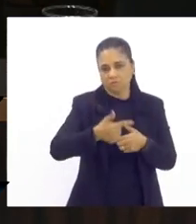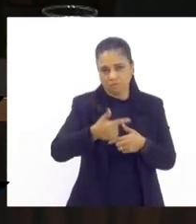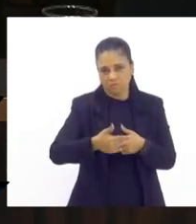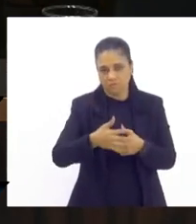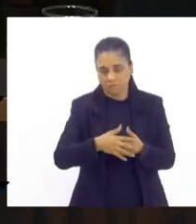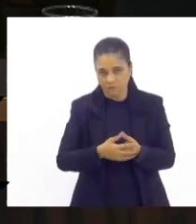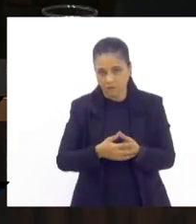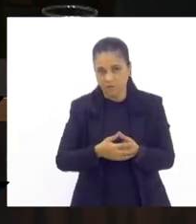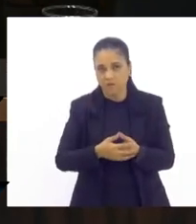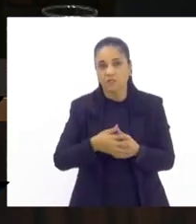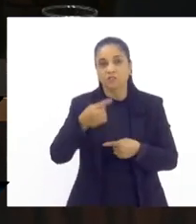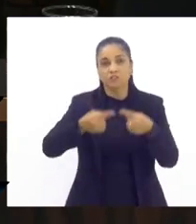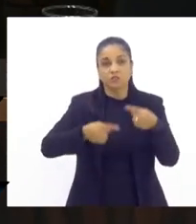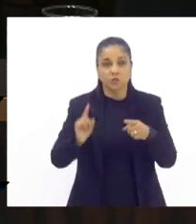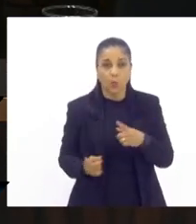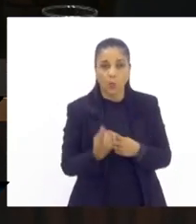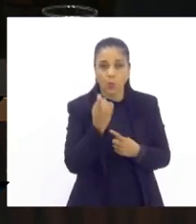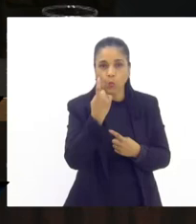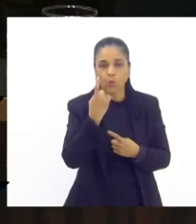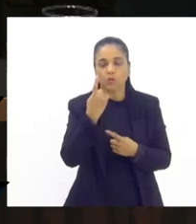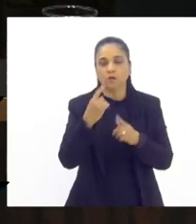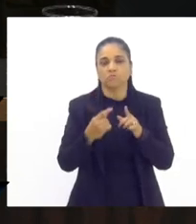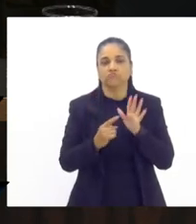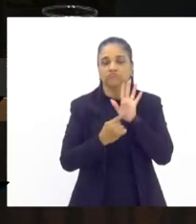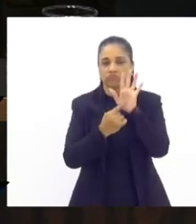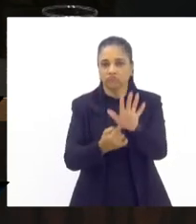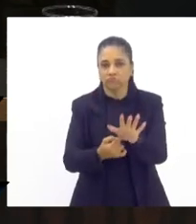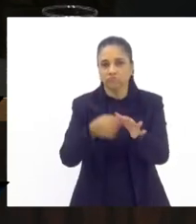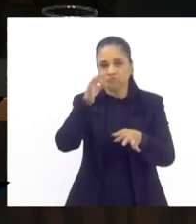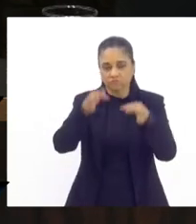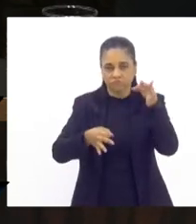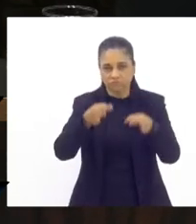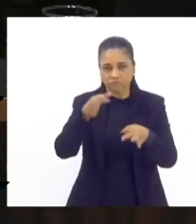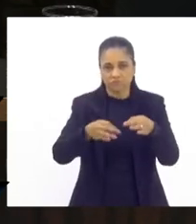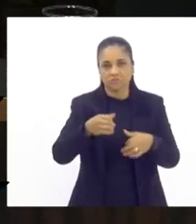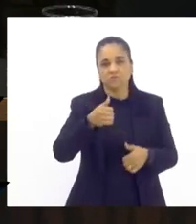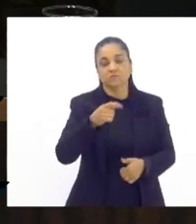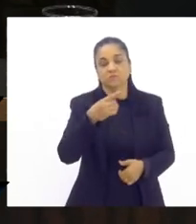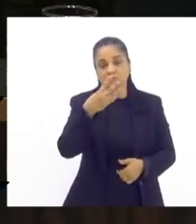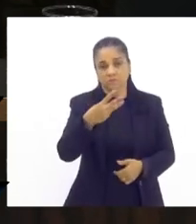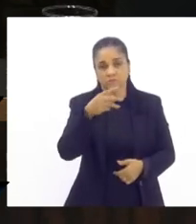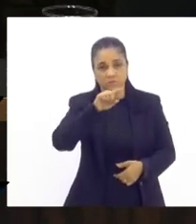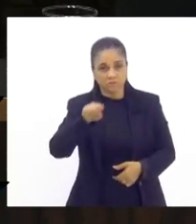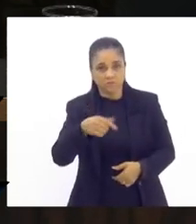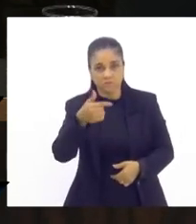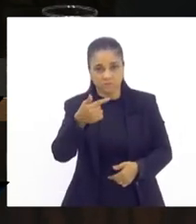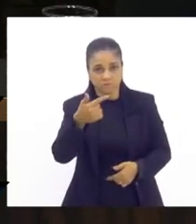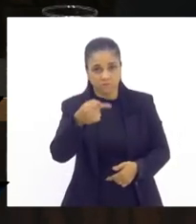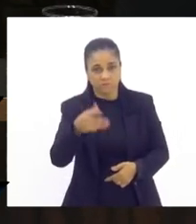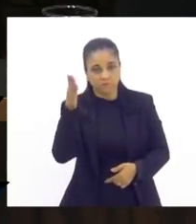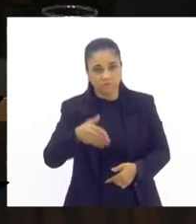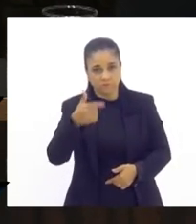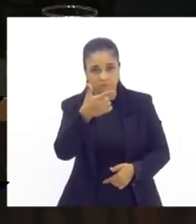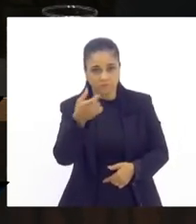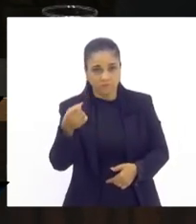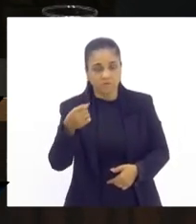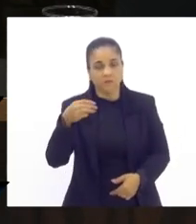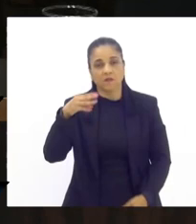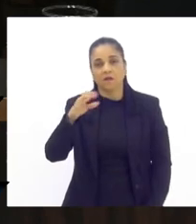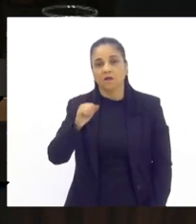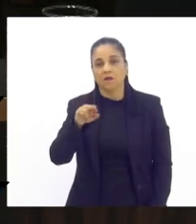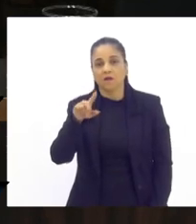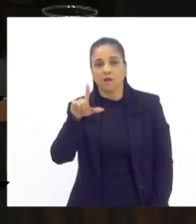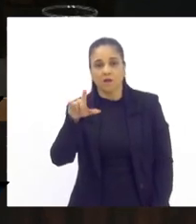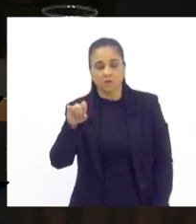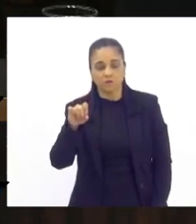Em discussão única, indicação legislativa número 317/2020, de autoria do deputado Carlos Augusto,